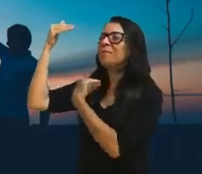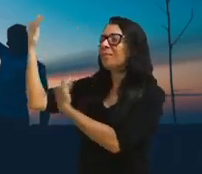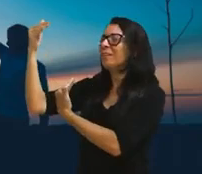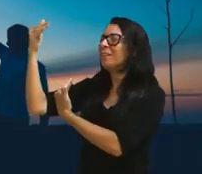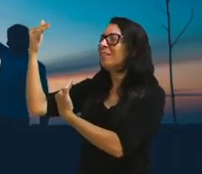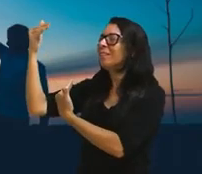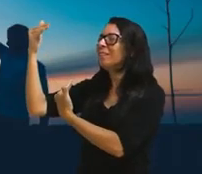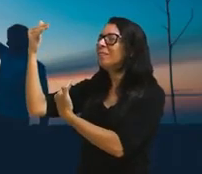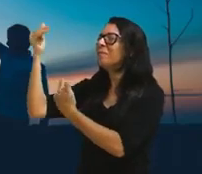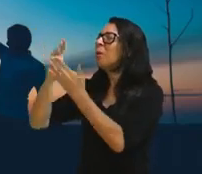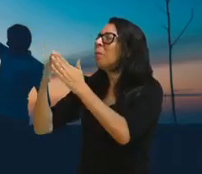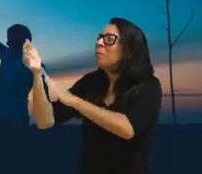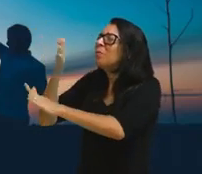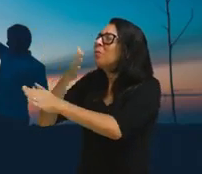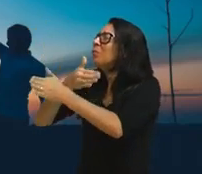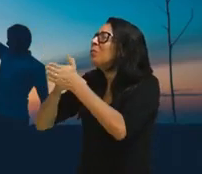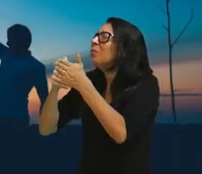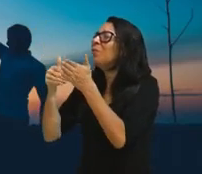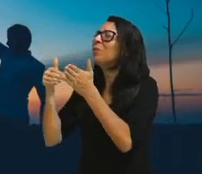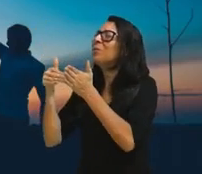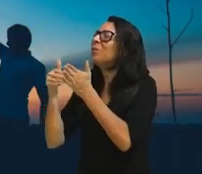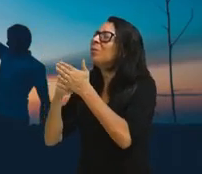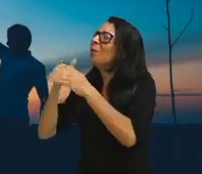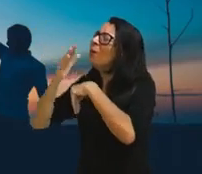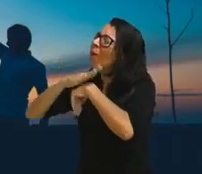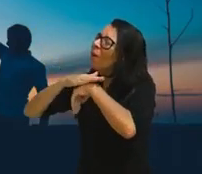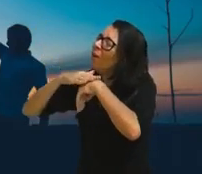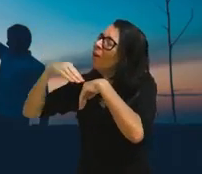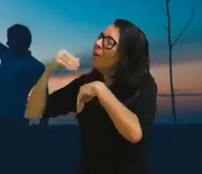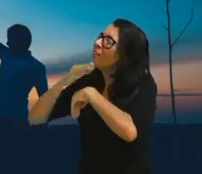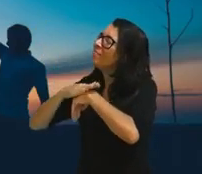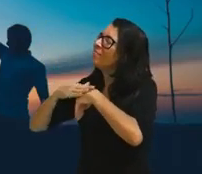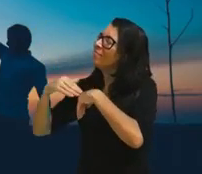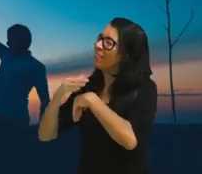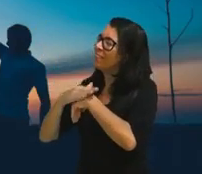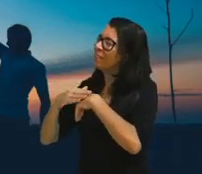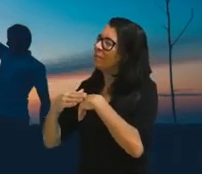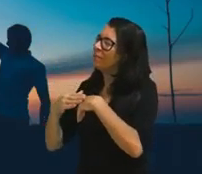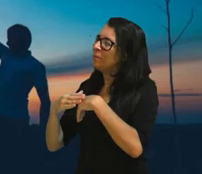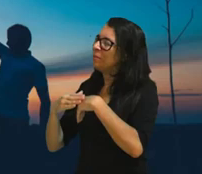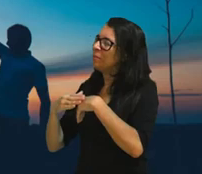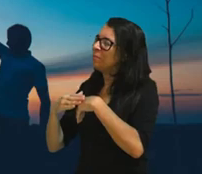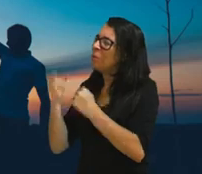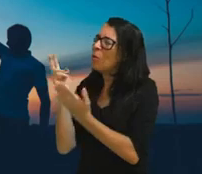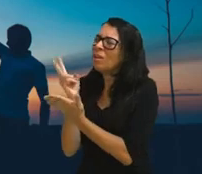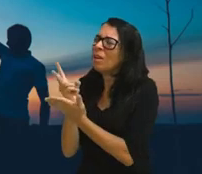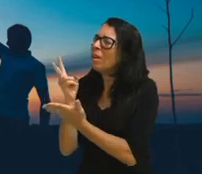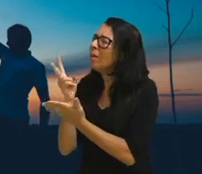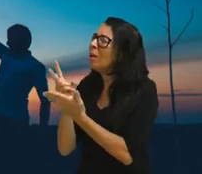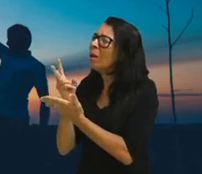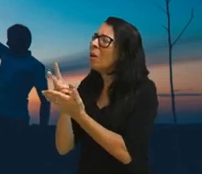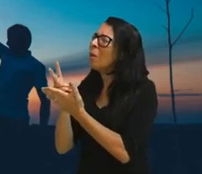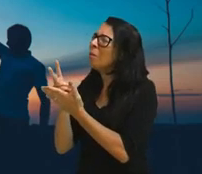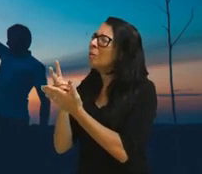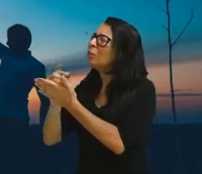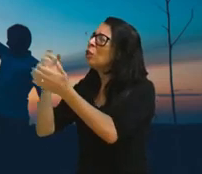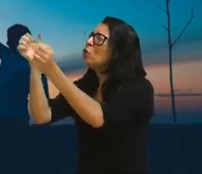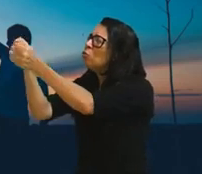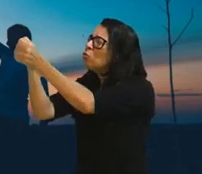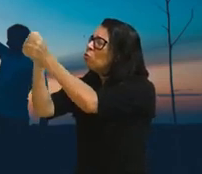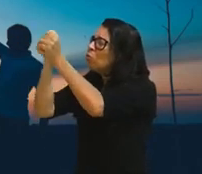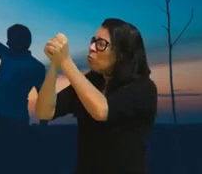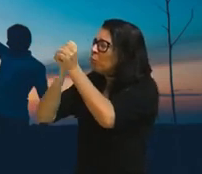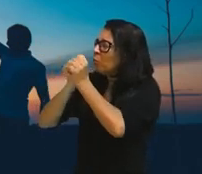tanto cuidado, por se fazer tão presente na nossa existência. Nós vivemos dias